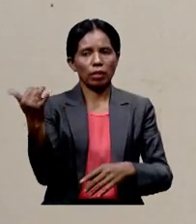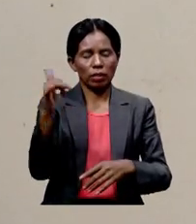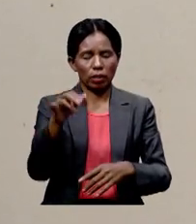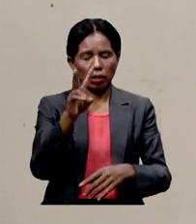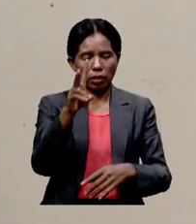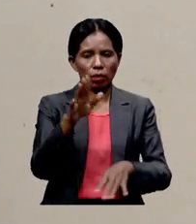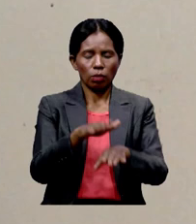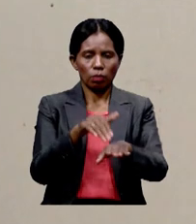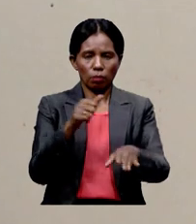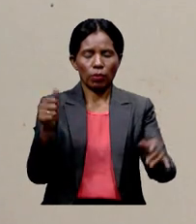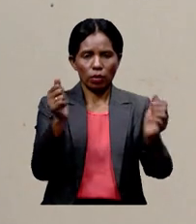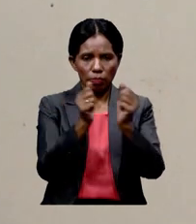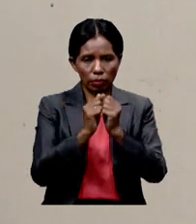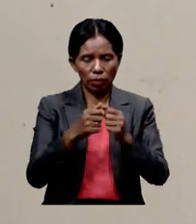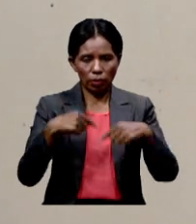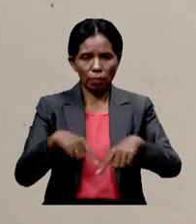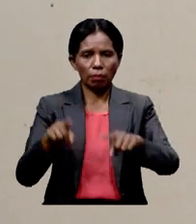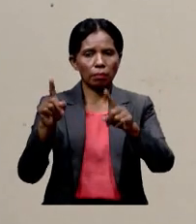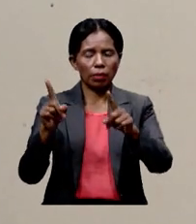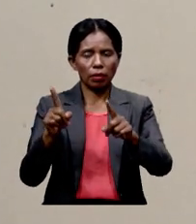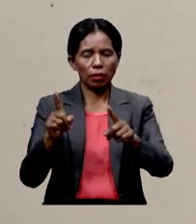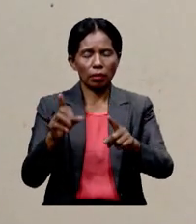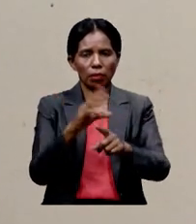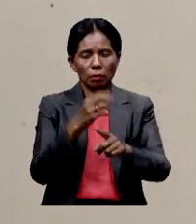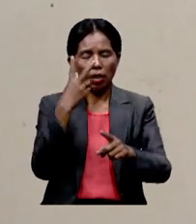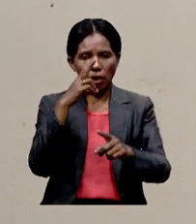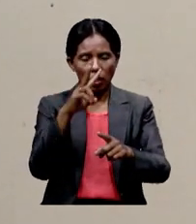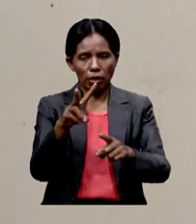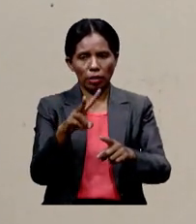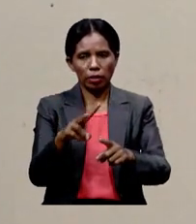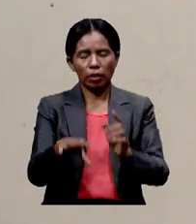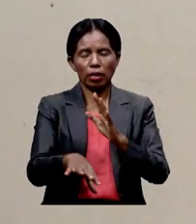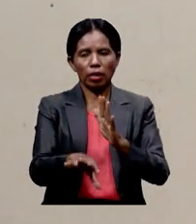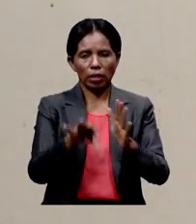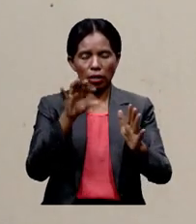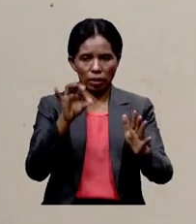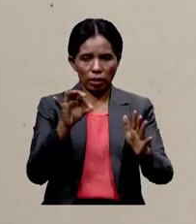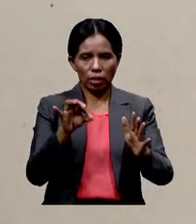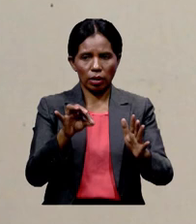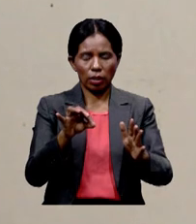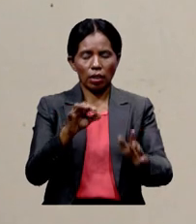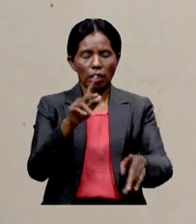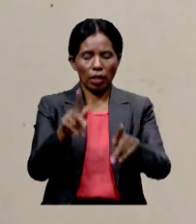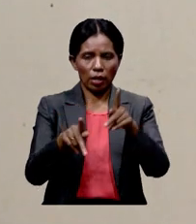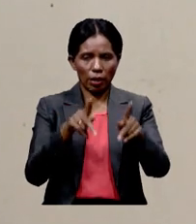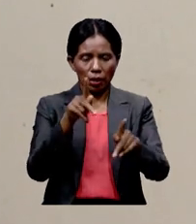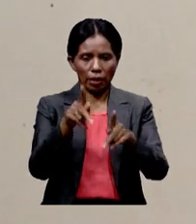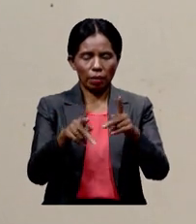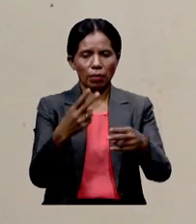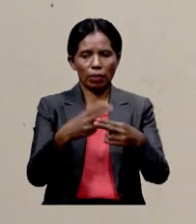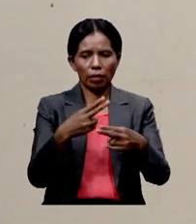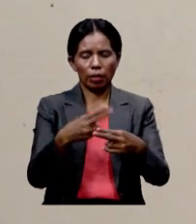lo kom bida malu baya kita larang isir hetan duni spitu to